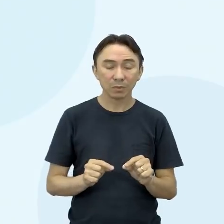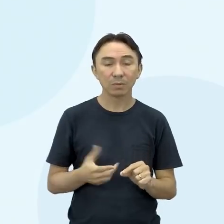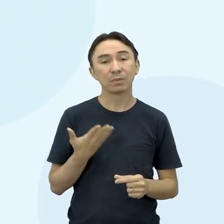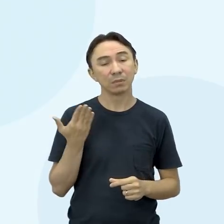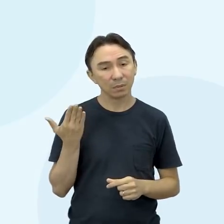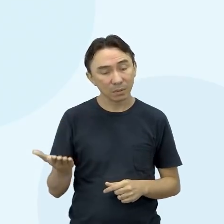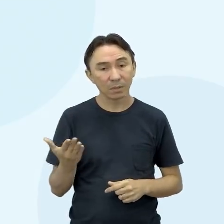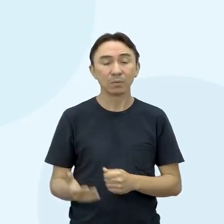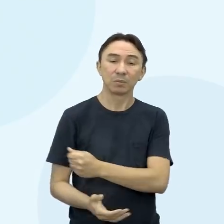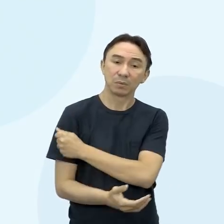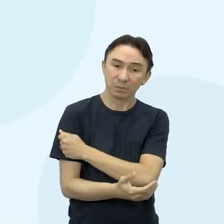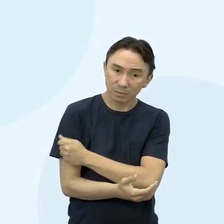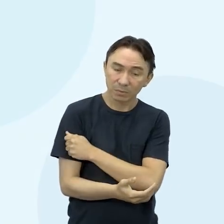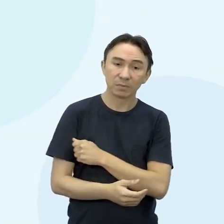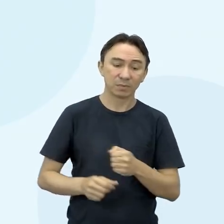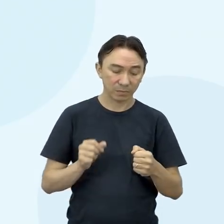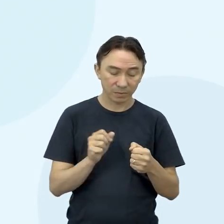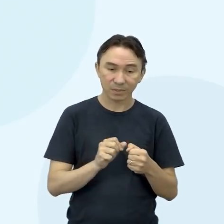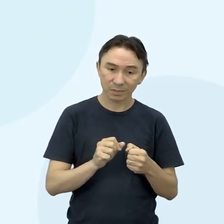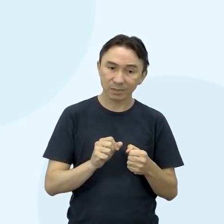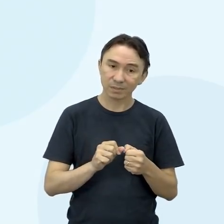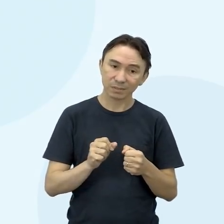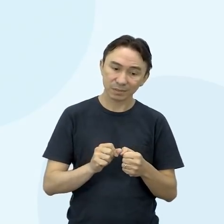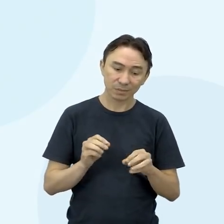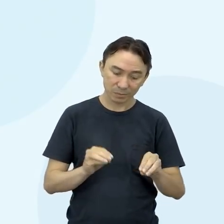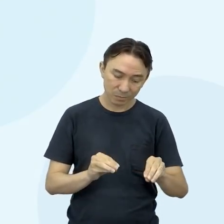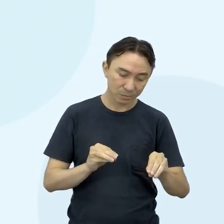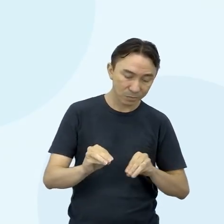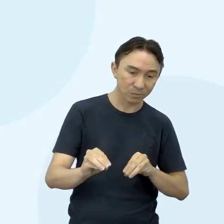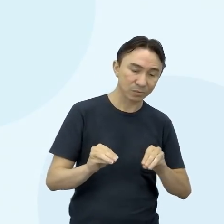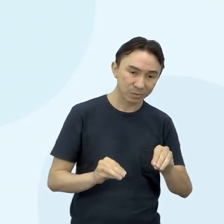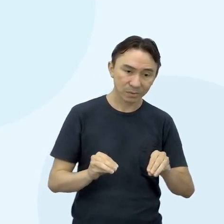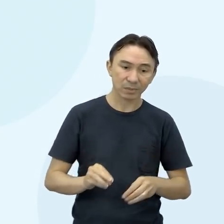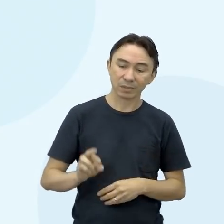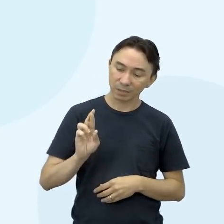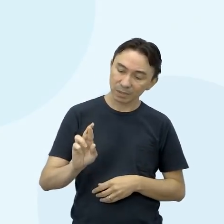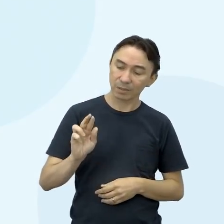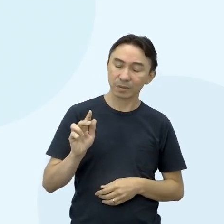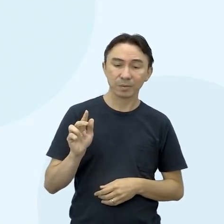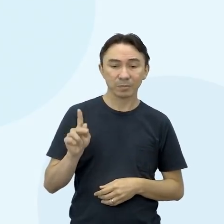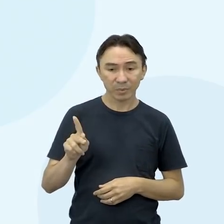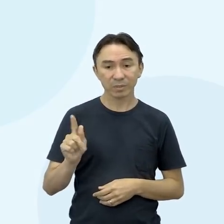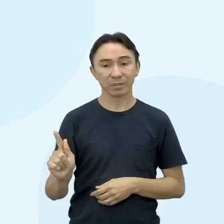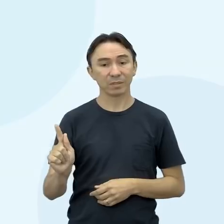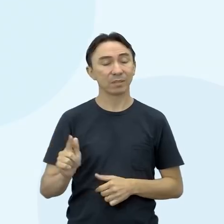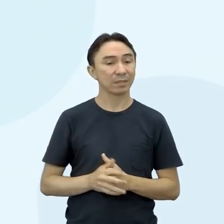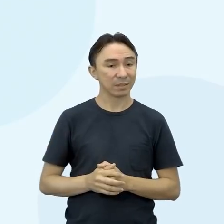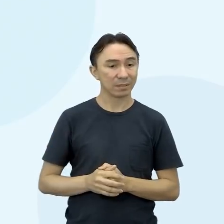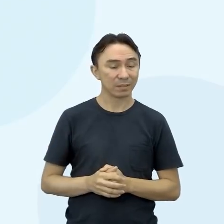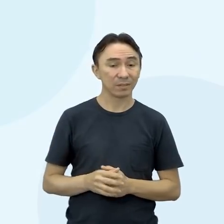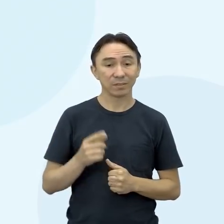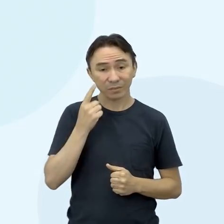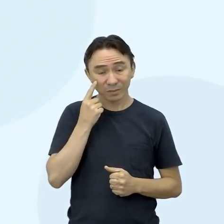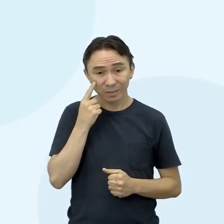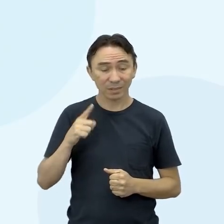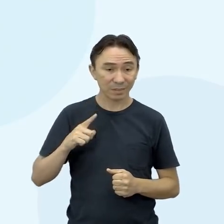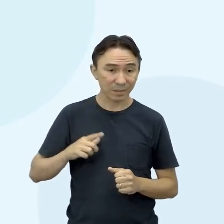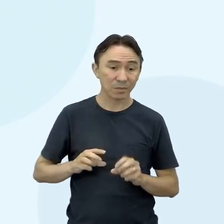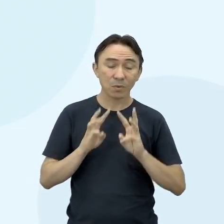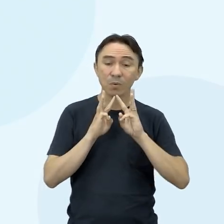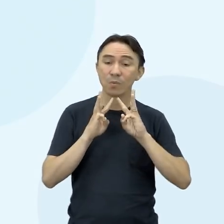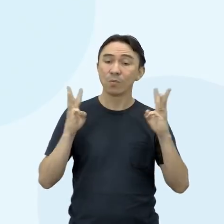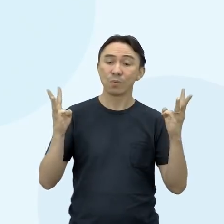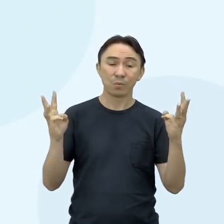um jogo de RPG. Quando a gente pensa no workshop de técnicas de comunicação, ele vai estar integrado,